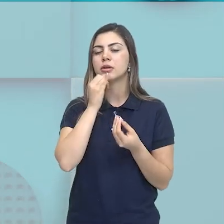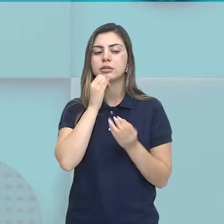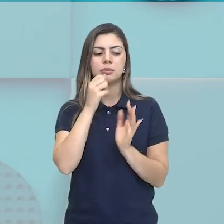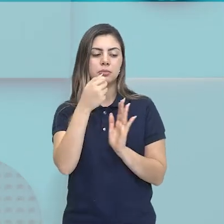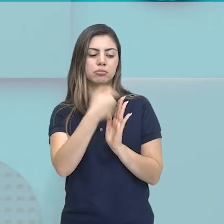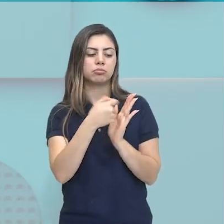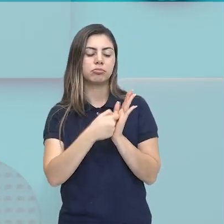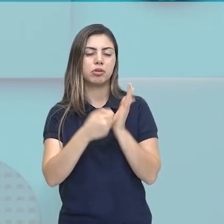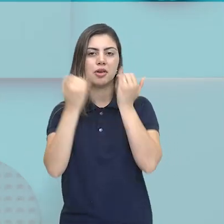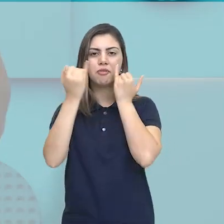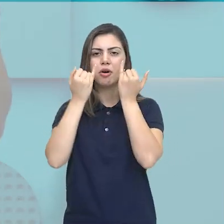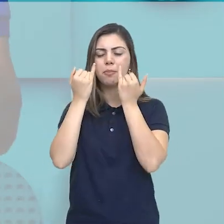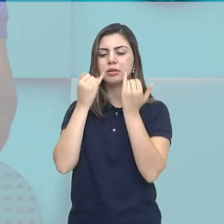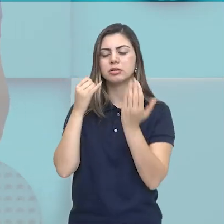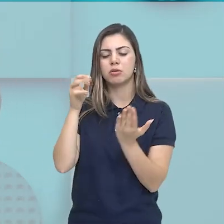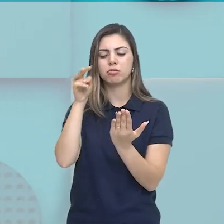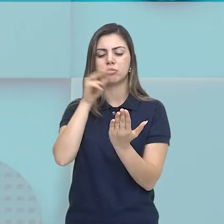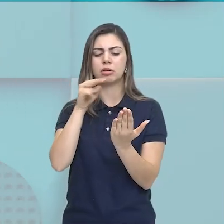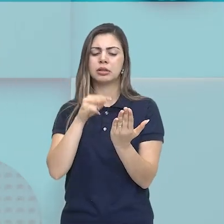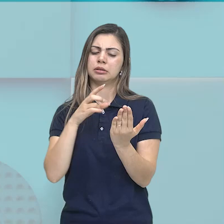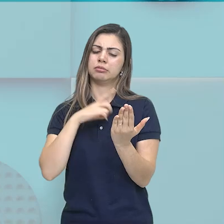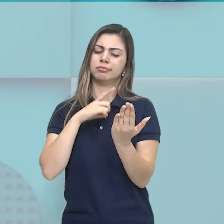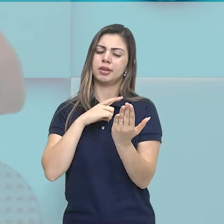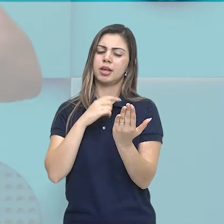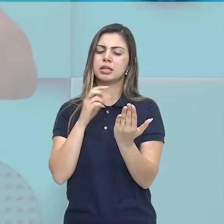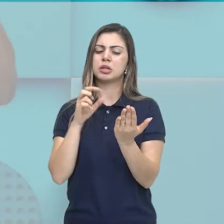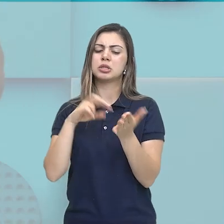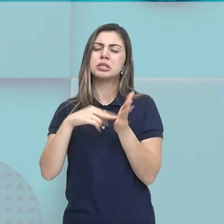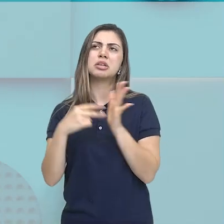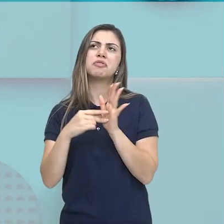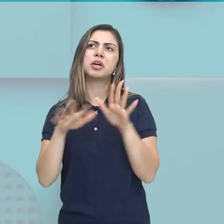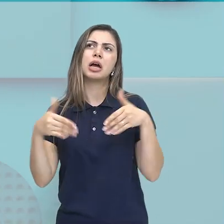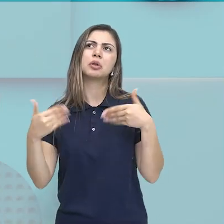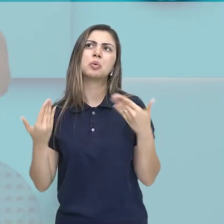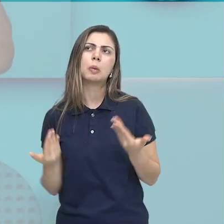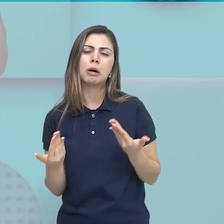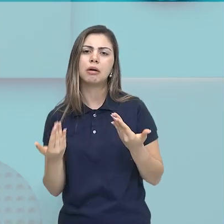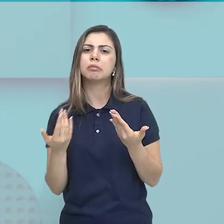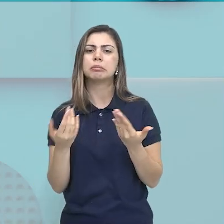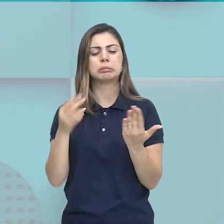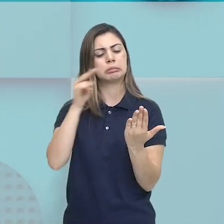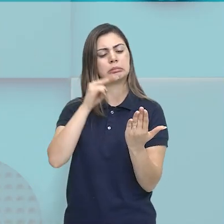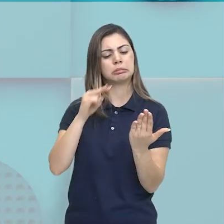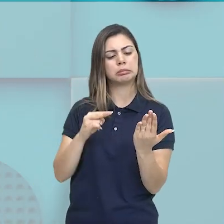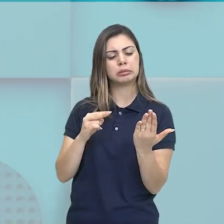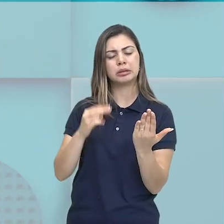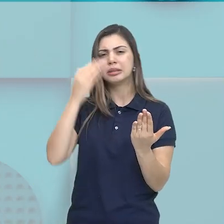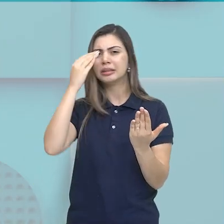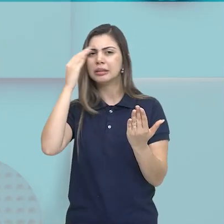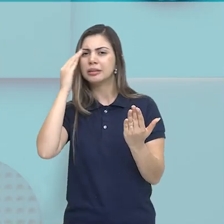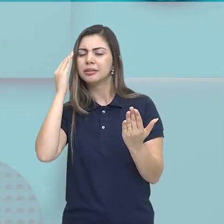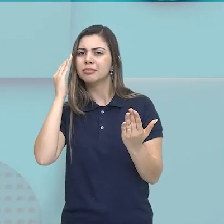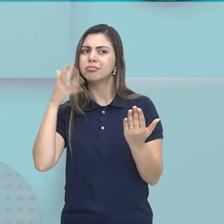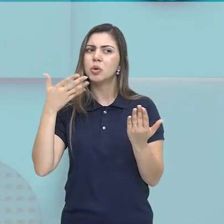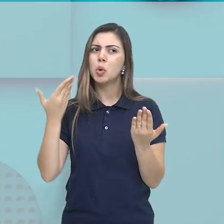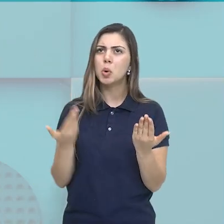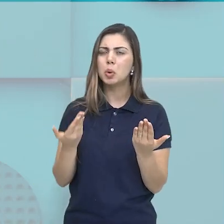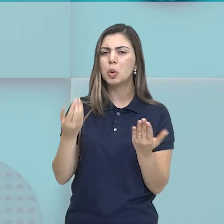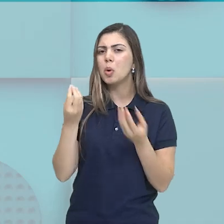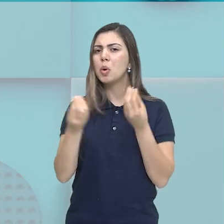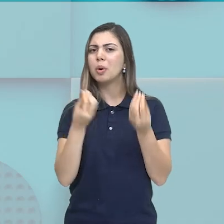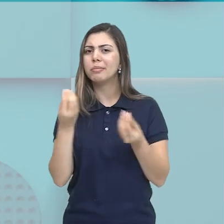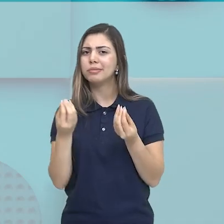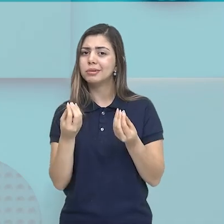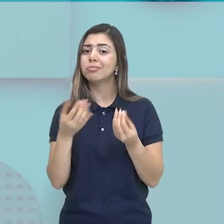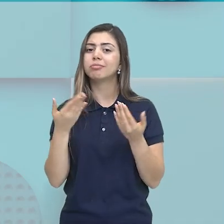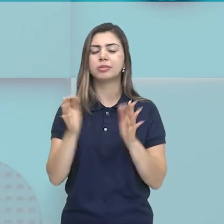informação que deixe, não há dúvidas, né? Ai, será que está sendo bem interpretado? Será que é isso?